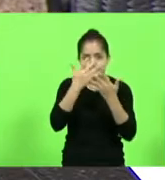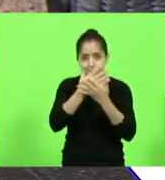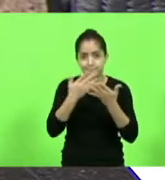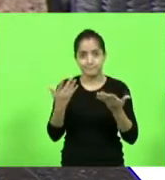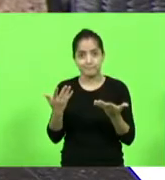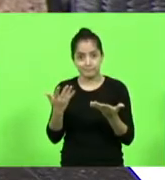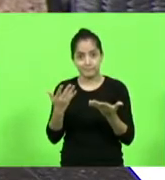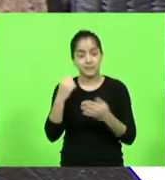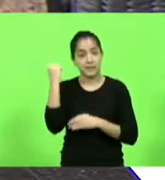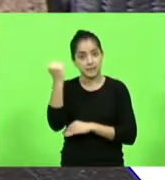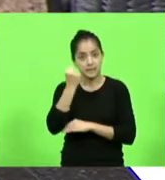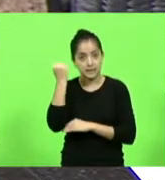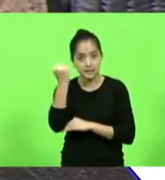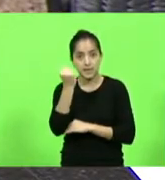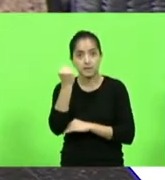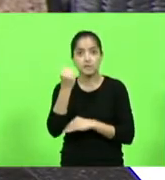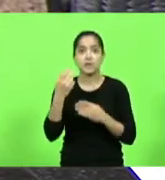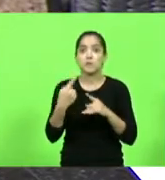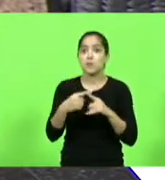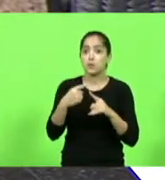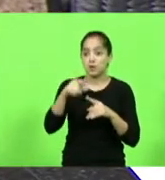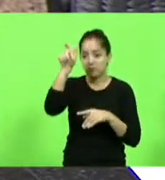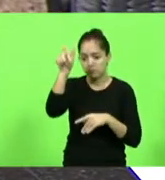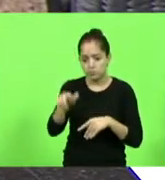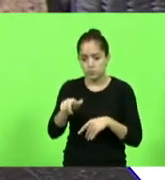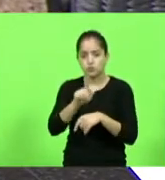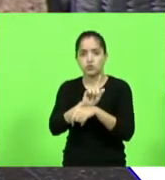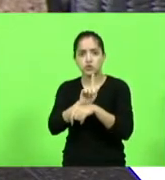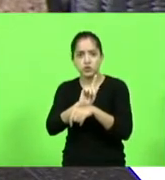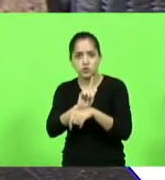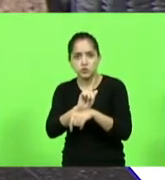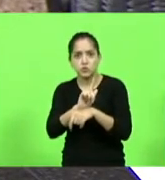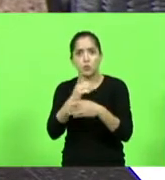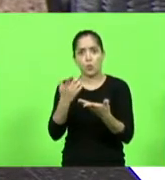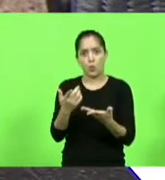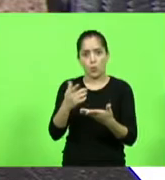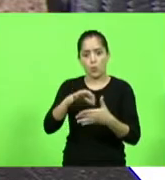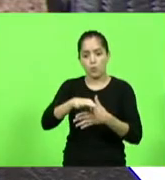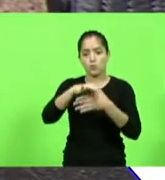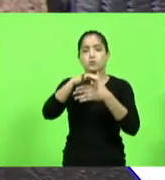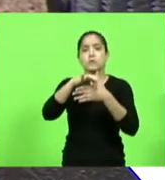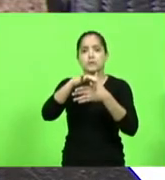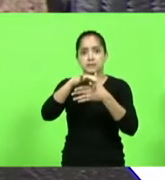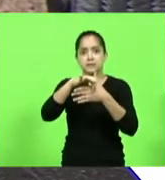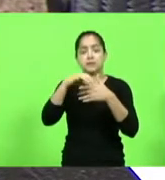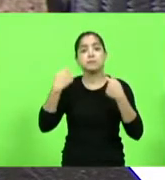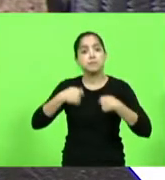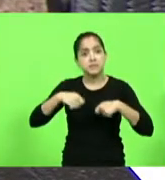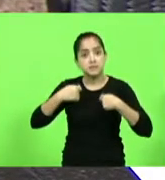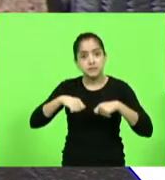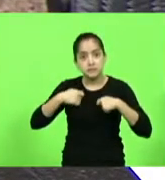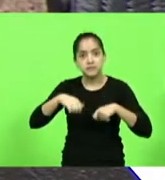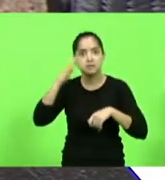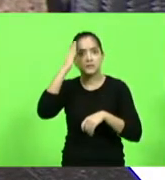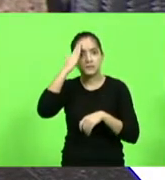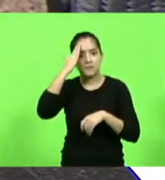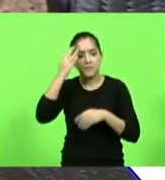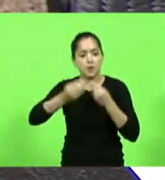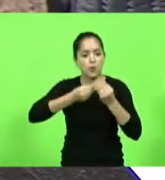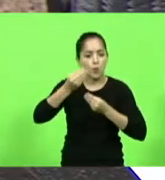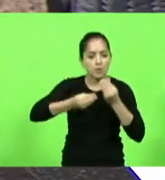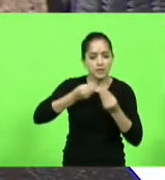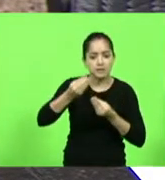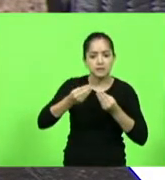extremamente grave, porque um gestor, um timoneiro, um líder, ele precisa ter a real noção da situação do